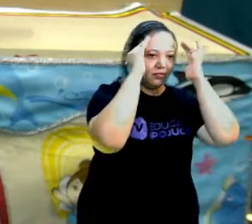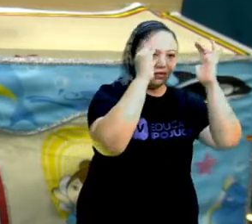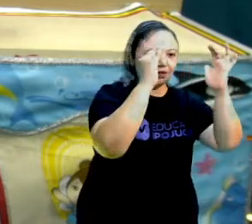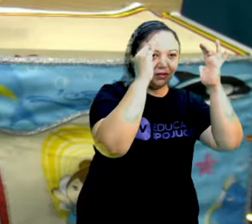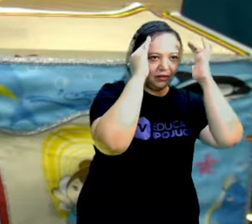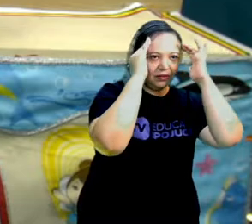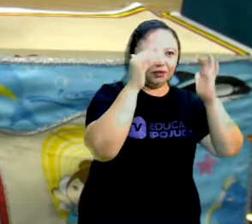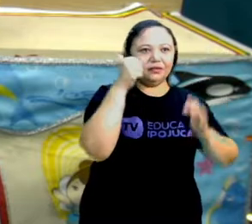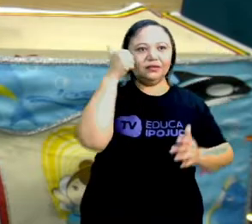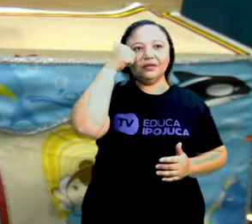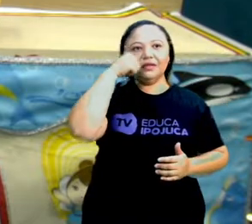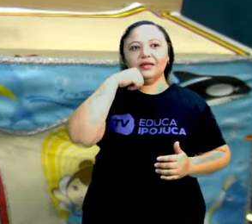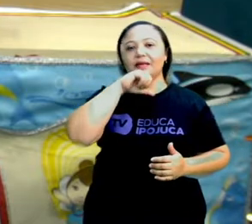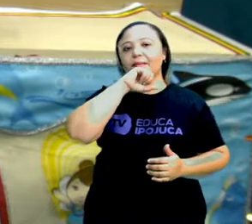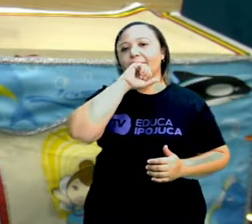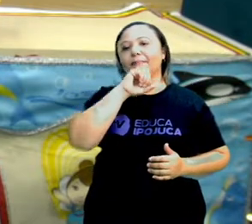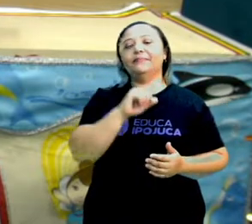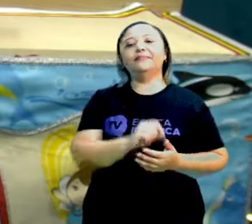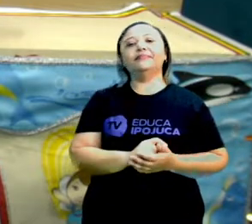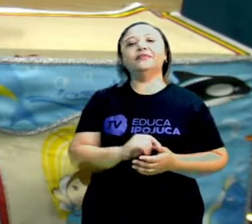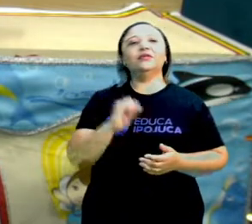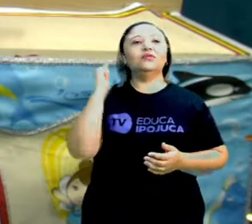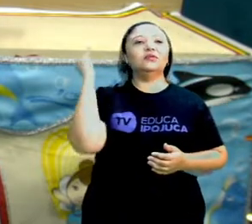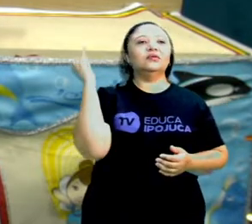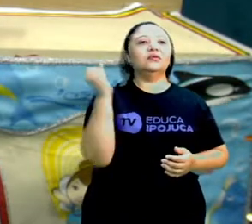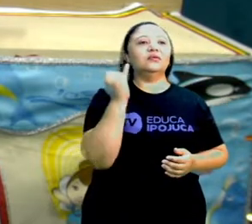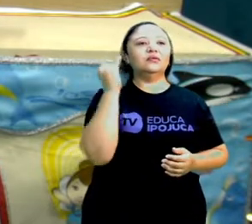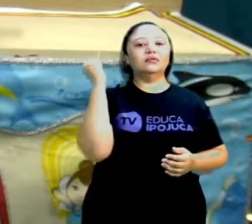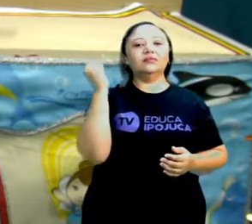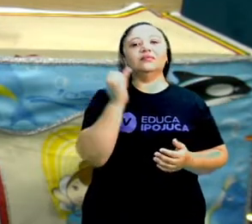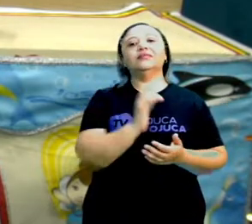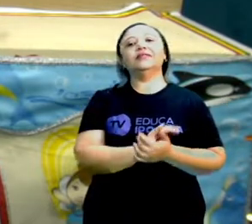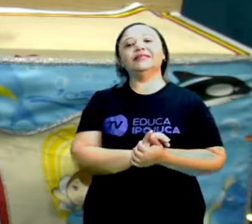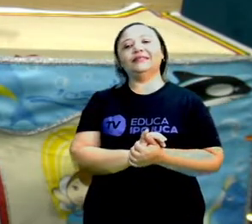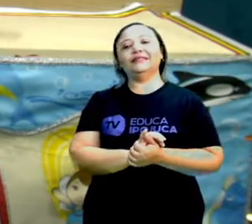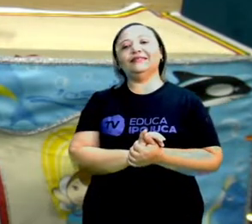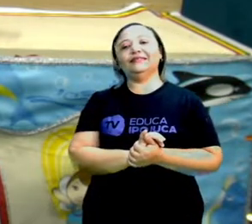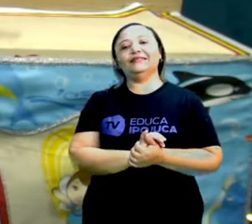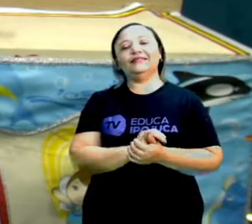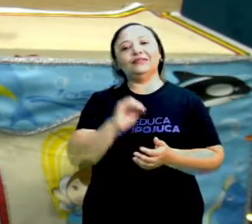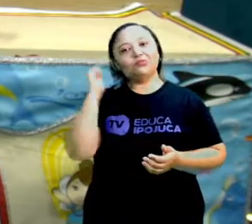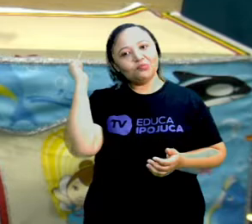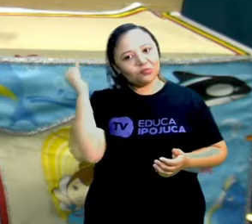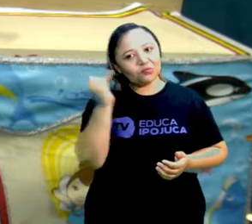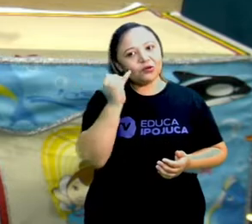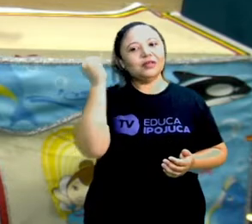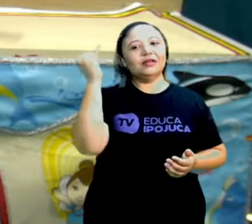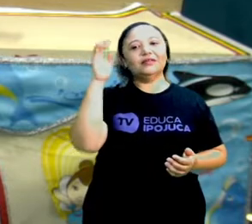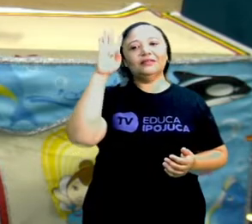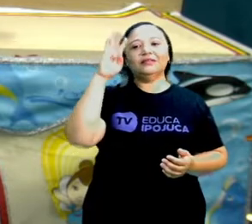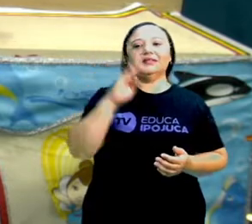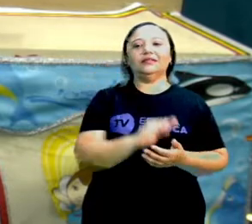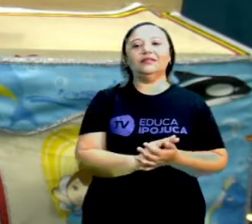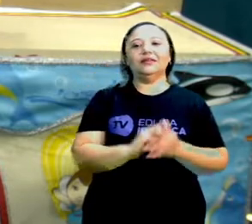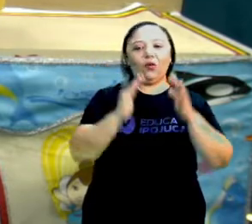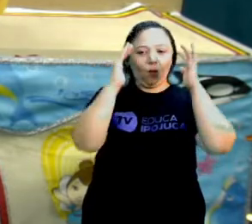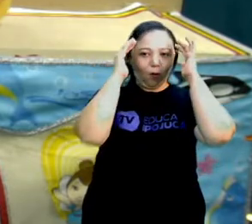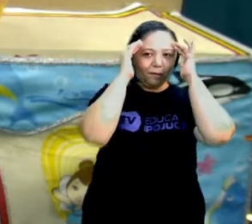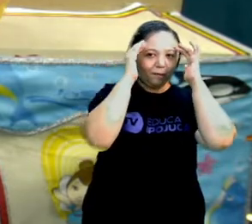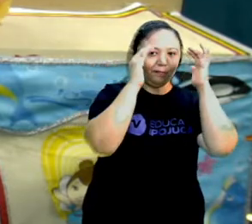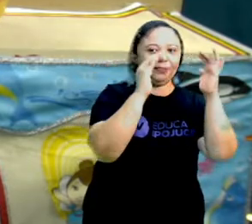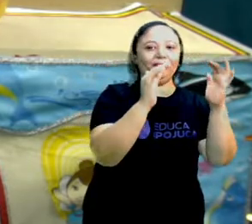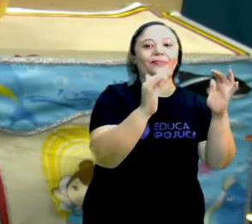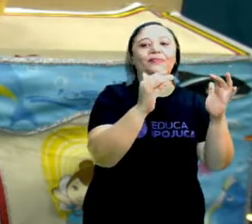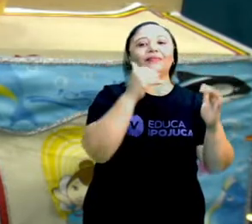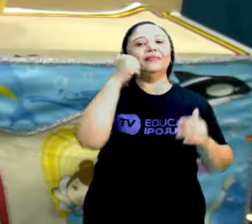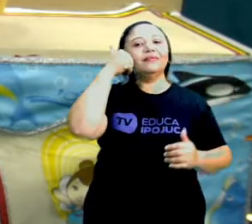A mamãe! Vai, menino, o vai! O mais importante, não é isso, Leiturinha? Uhum. O mais importante em crianças é nunca,